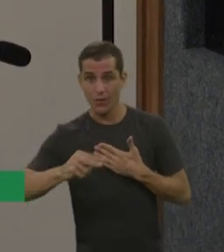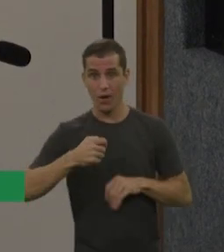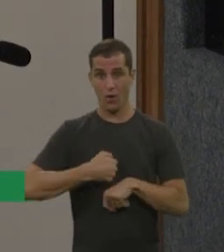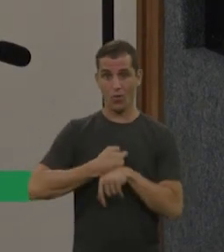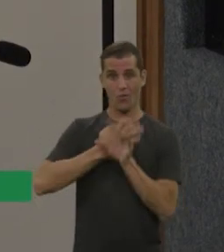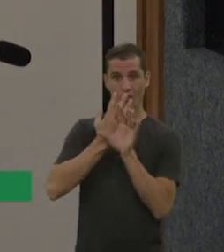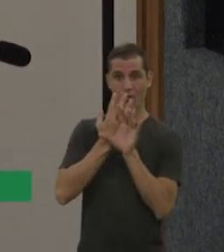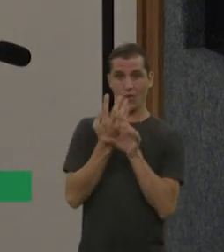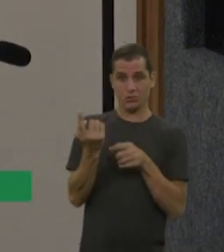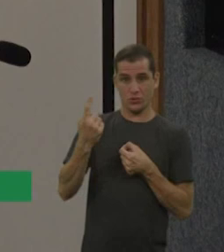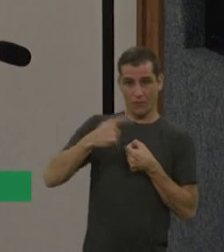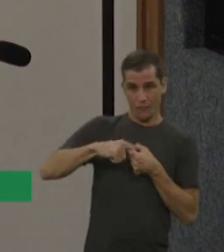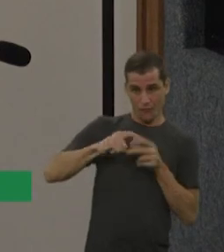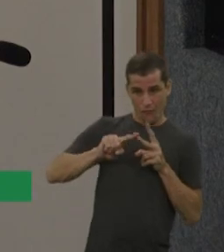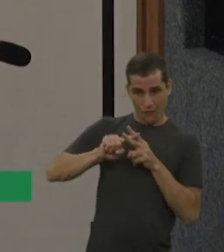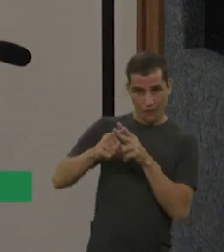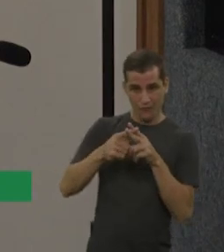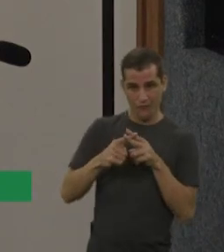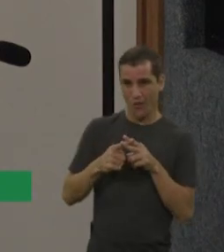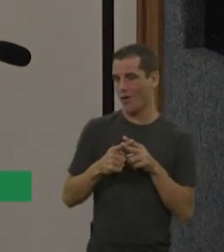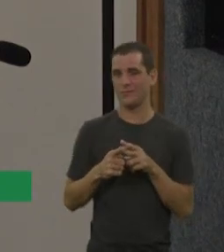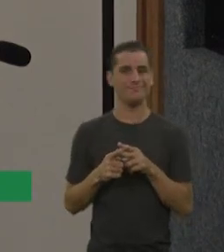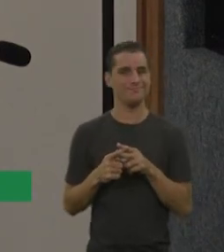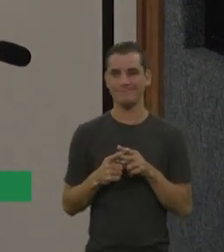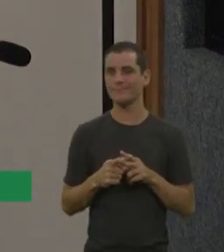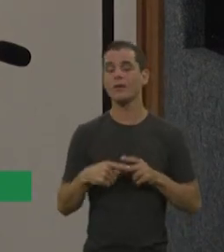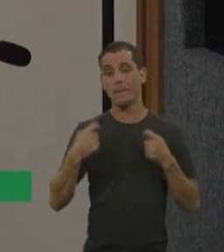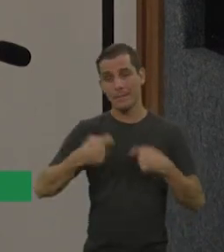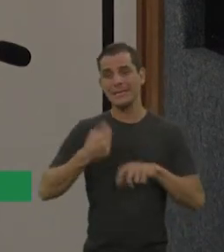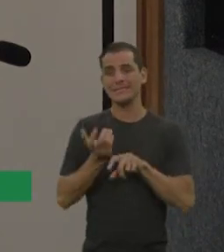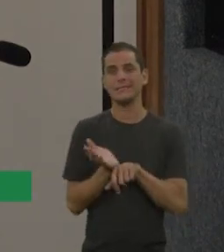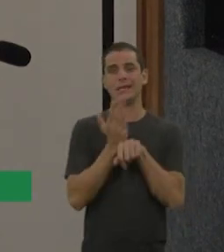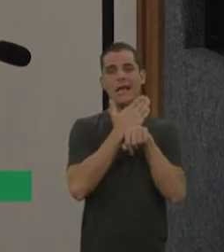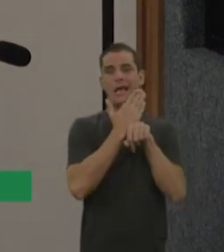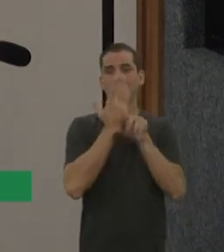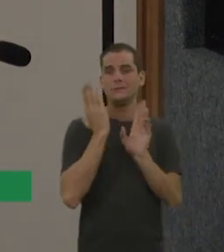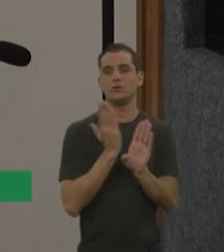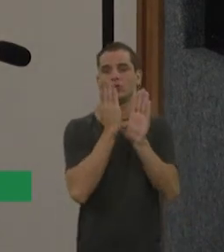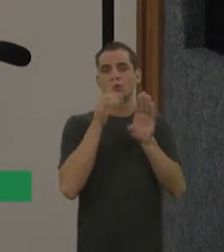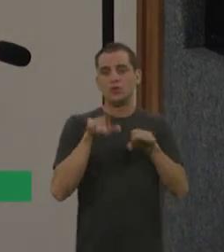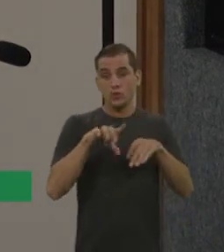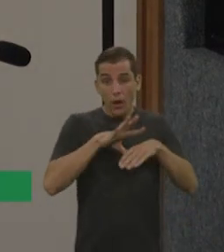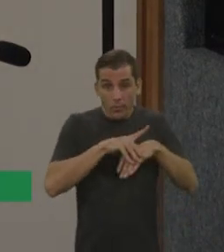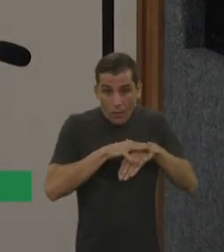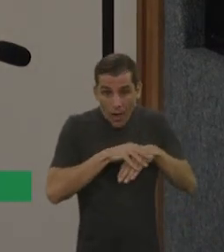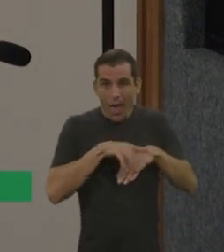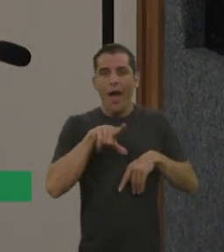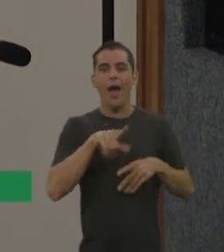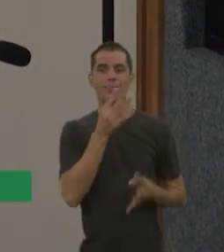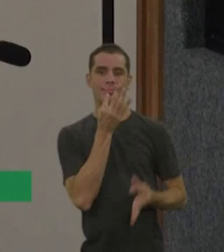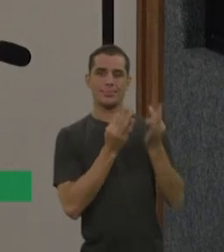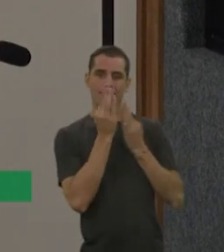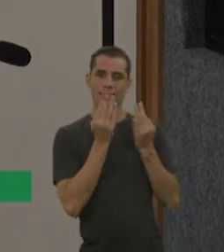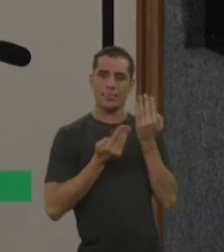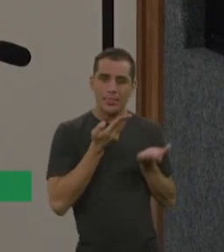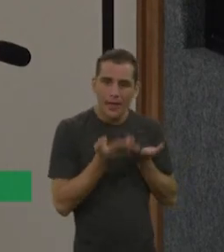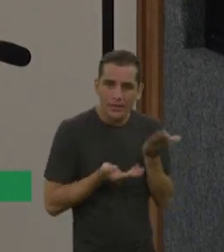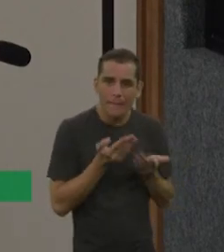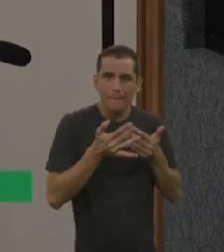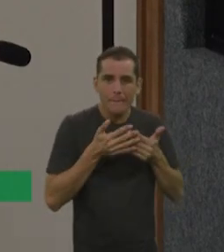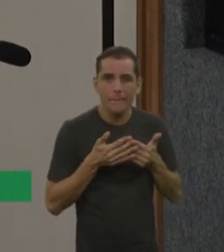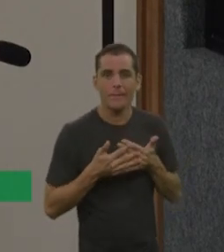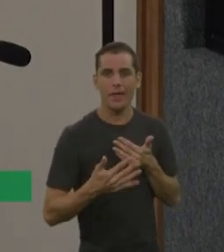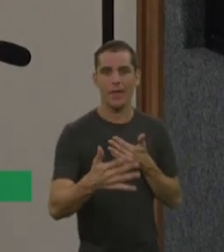né, existem lesões fibróticas que são sequelares e, de fato, não vão mudar ali a história do osso. Pode